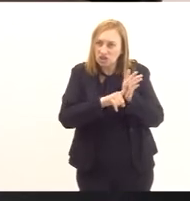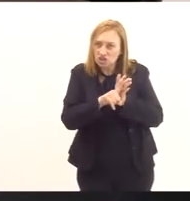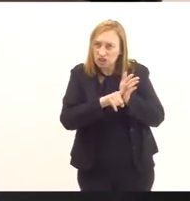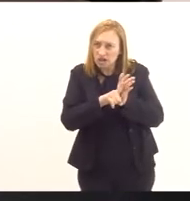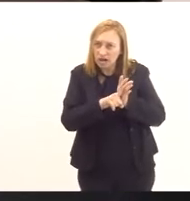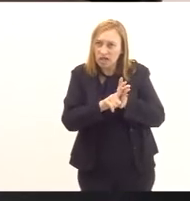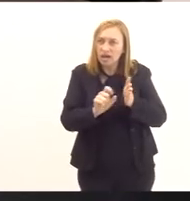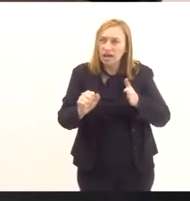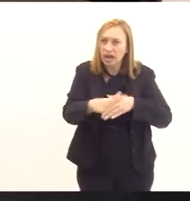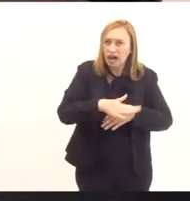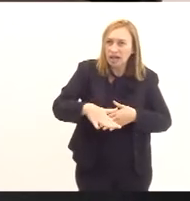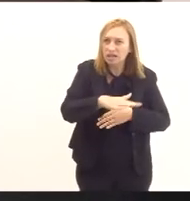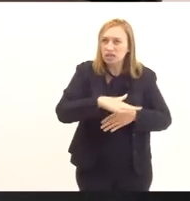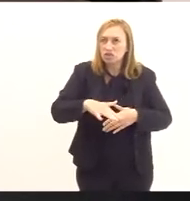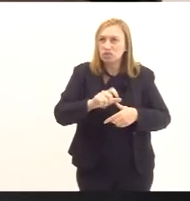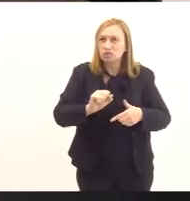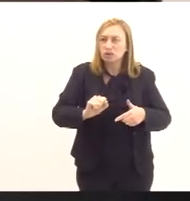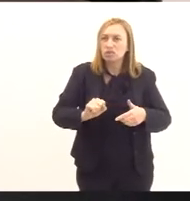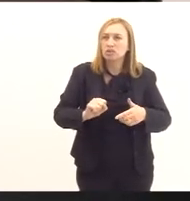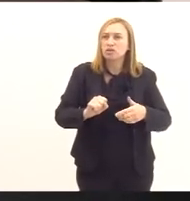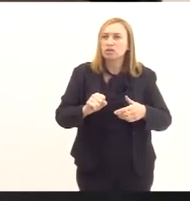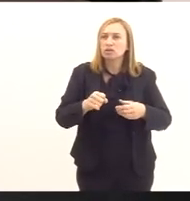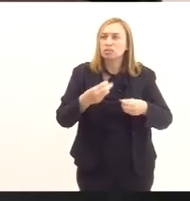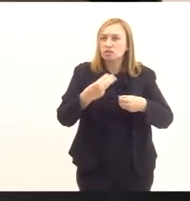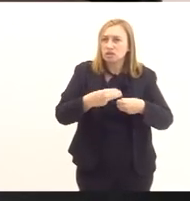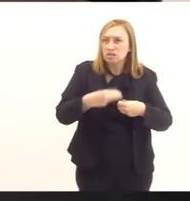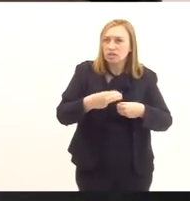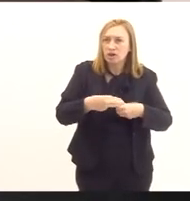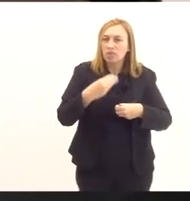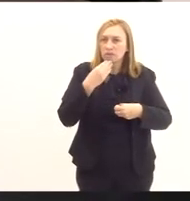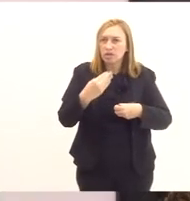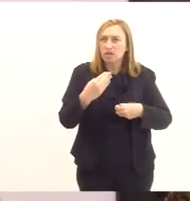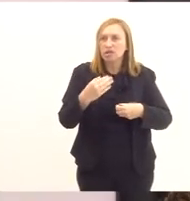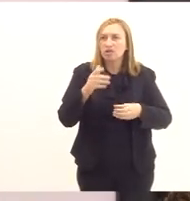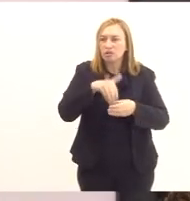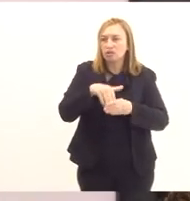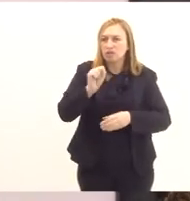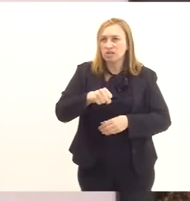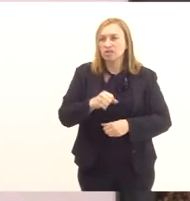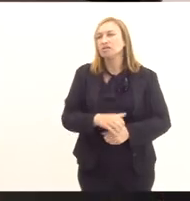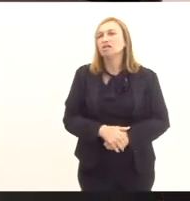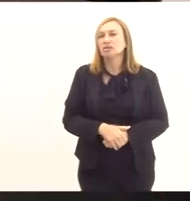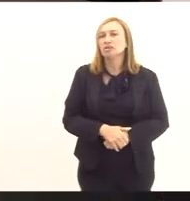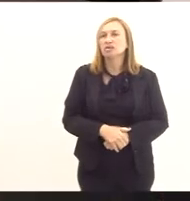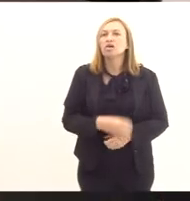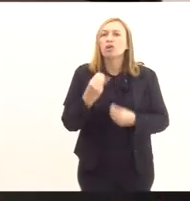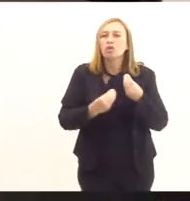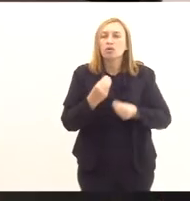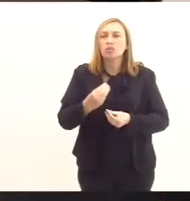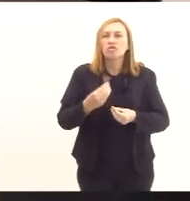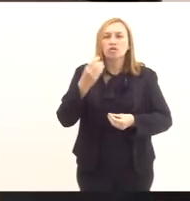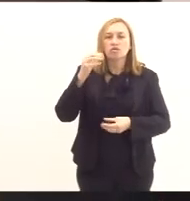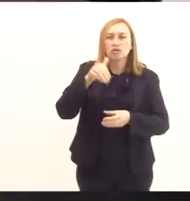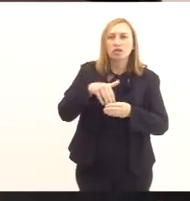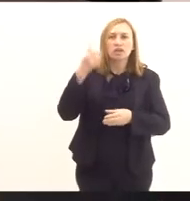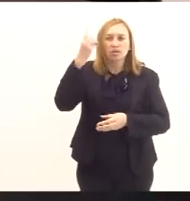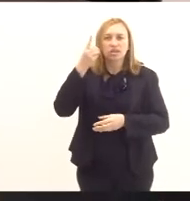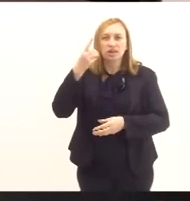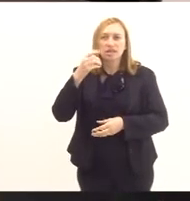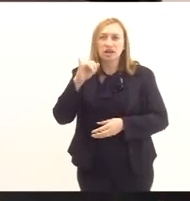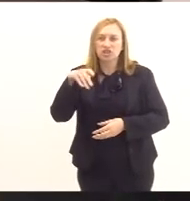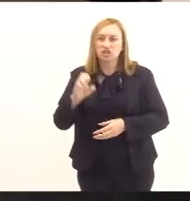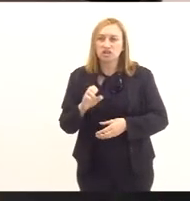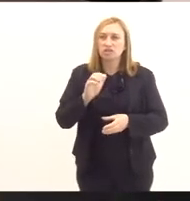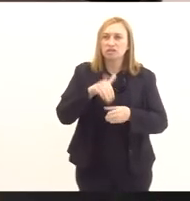em ti municipais e it comes a condução coercitiva Presidente voto favorável com bota Deputado Alexandre favorável